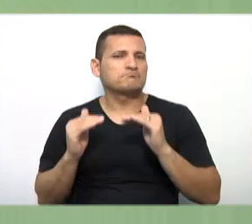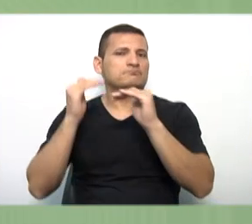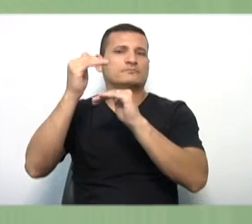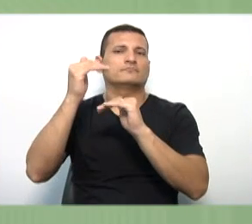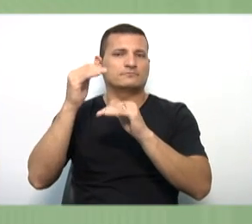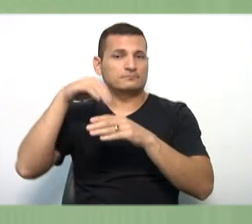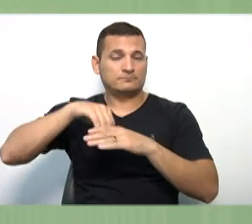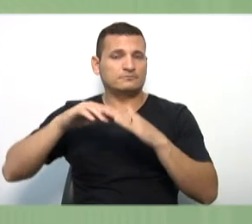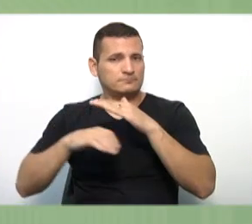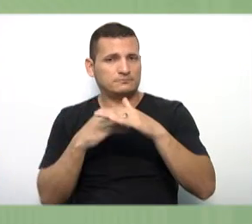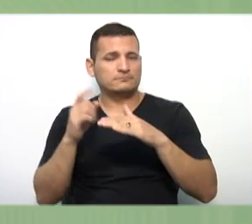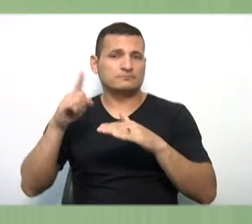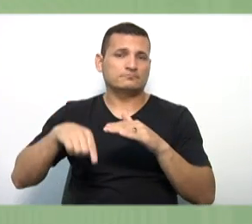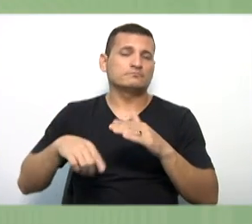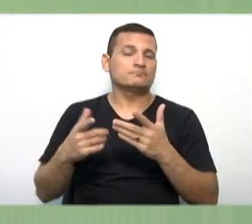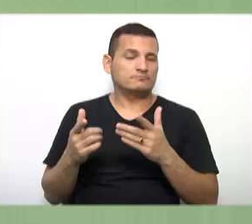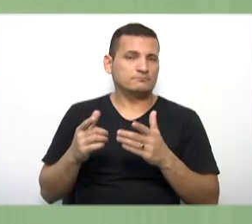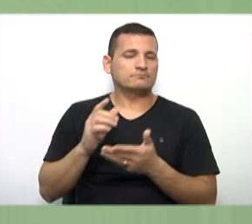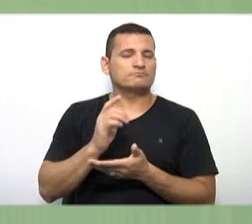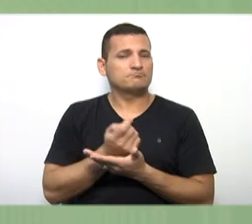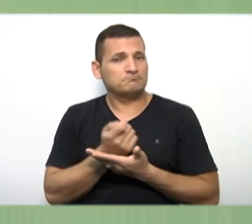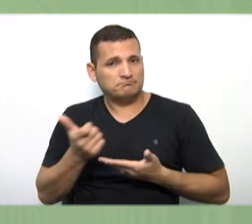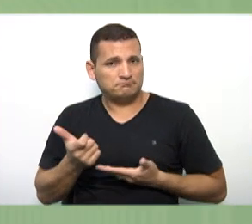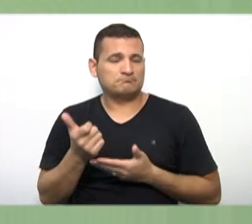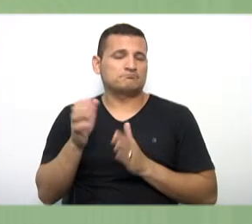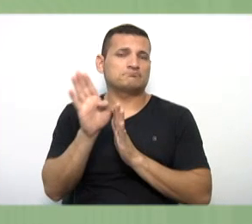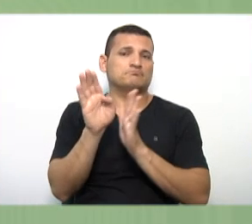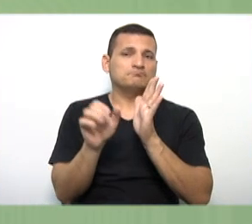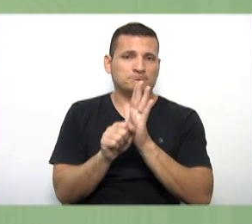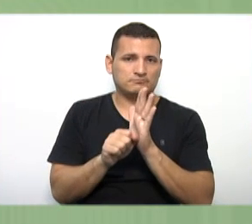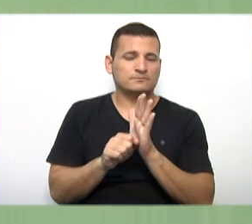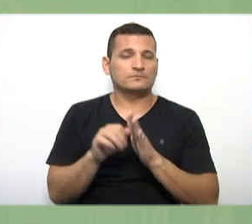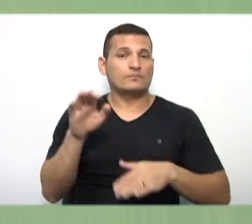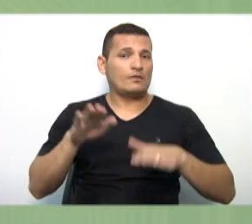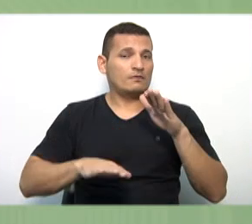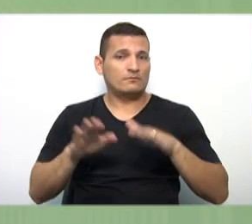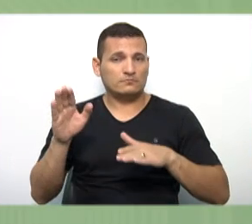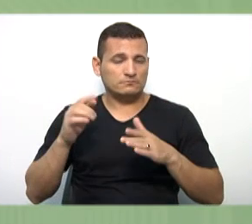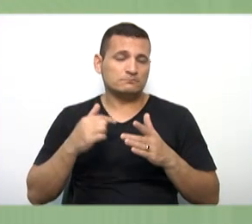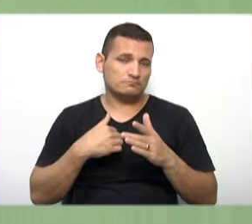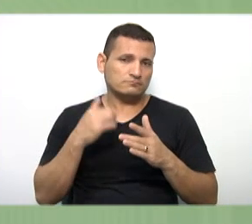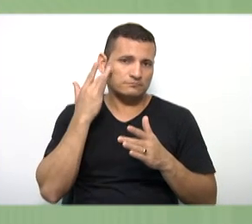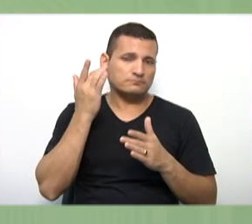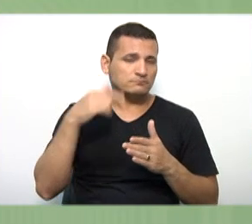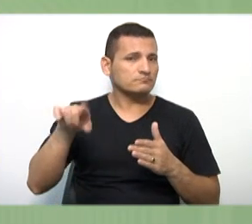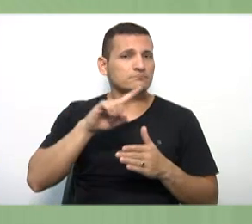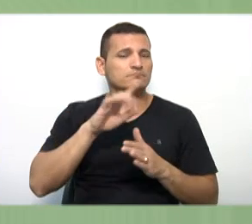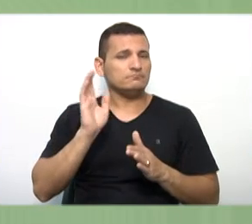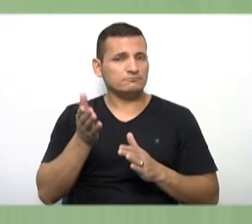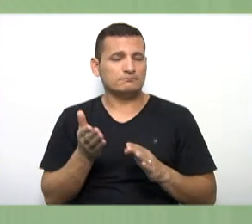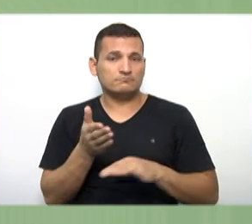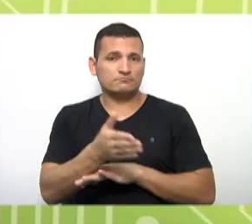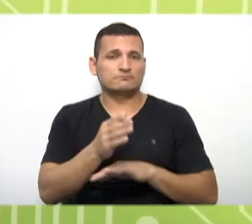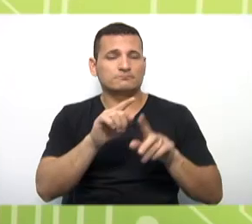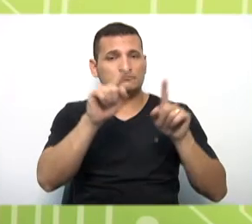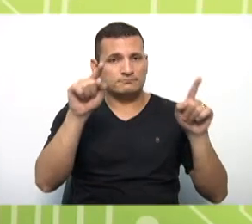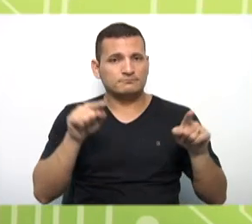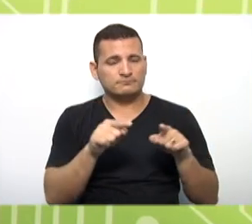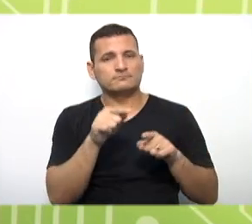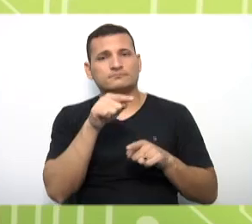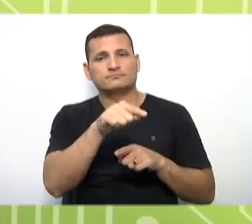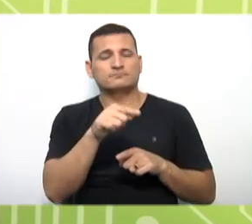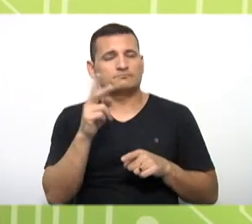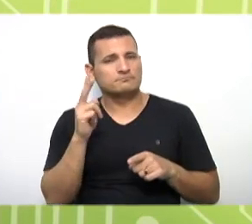são recompensas simbólicas. Às vezes, creio que vocês já entraram em alguma empresa e viram lá